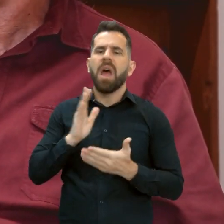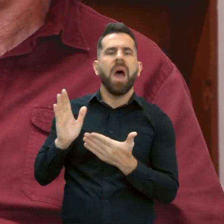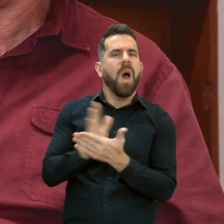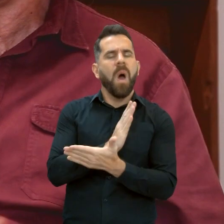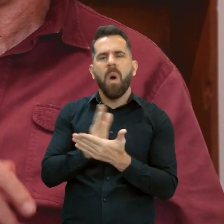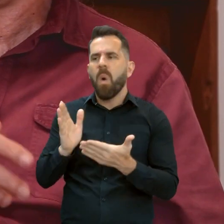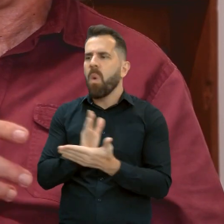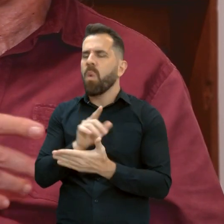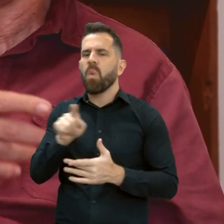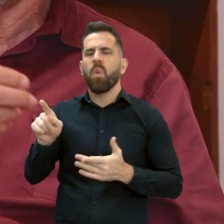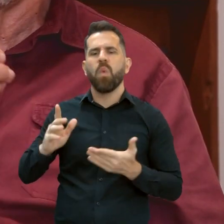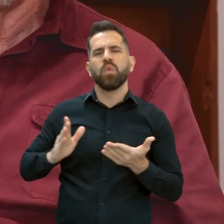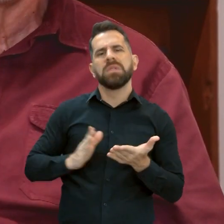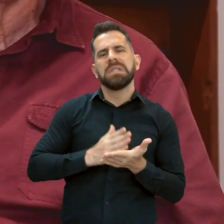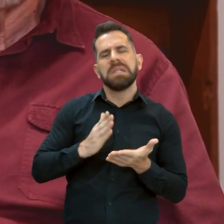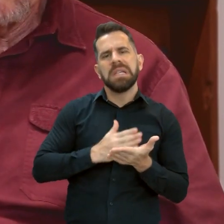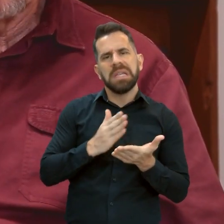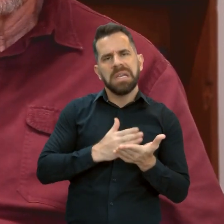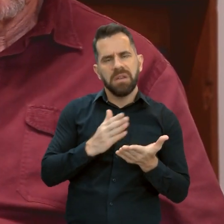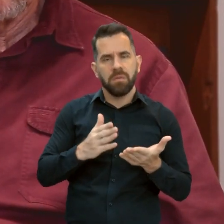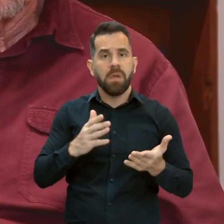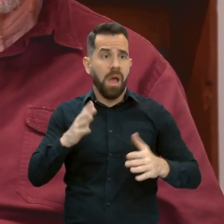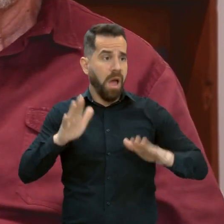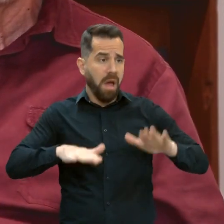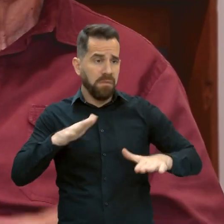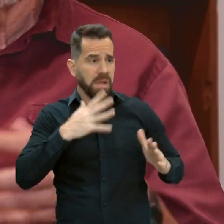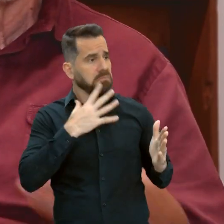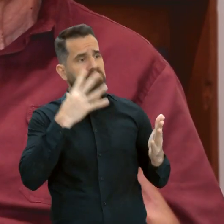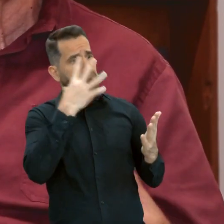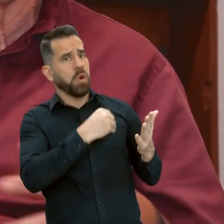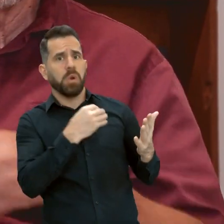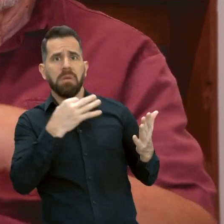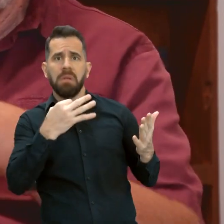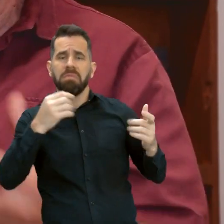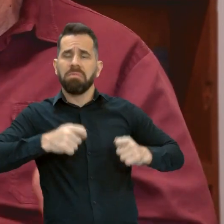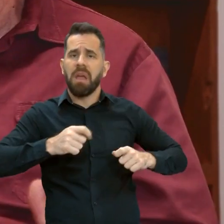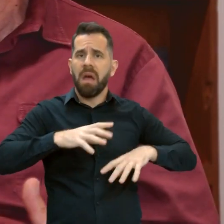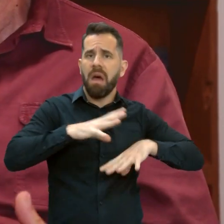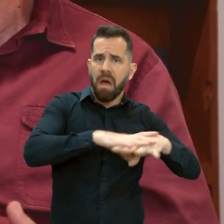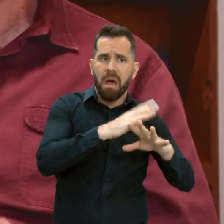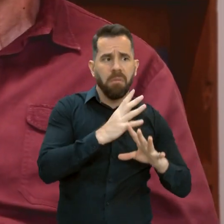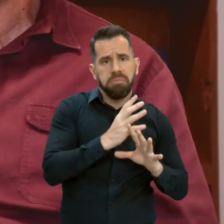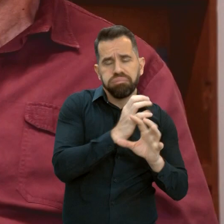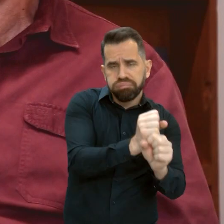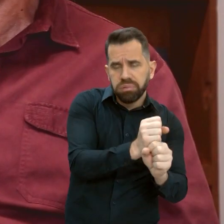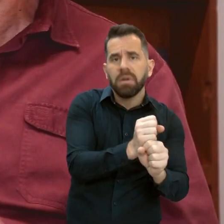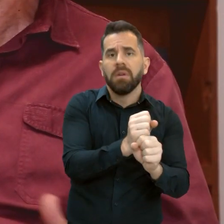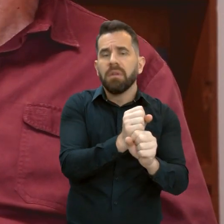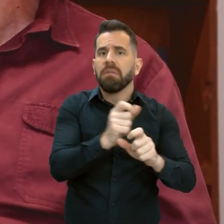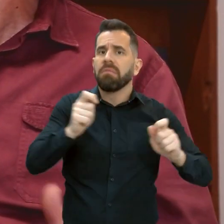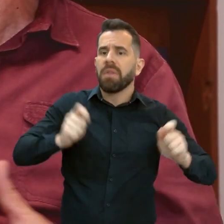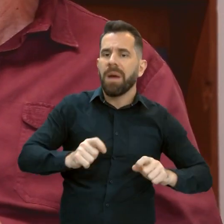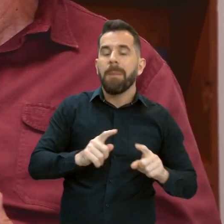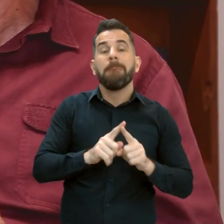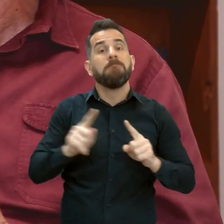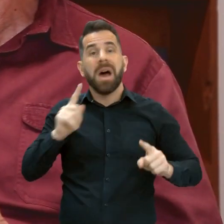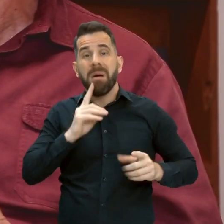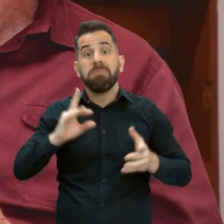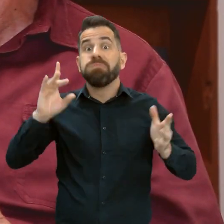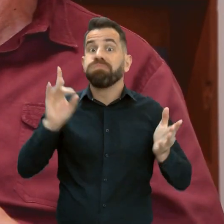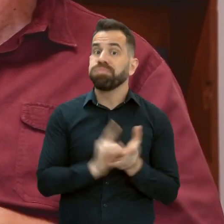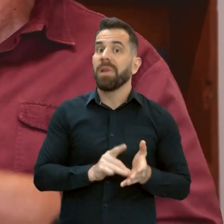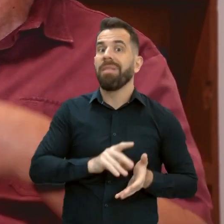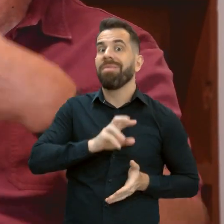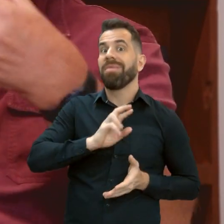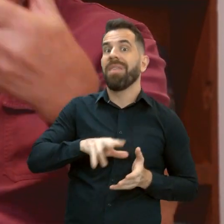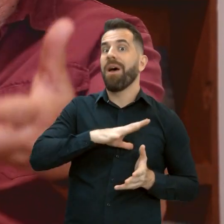Então, uma série de teoremas muito bonitos em si e importantes para entender a geometria, não eram parte da abordagem,